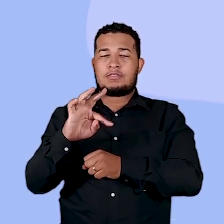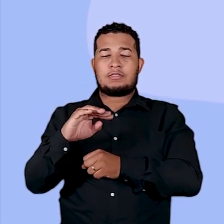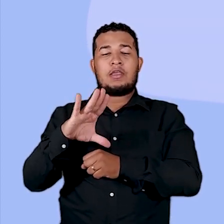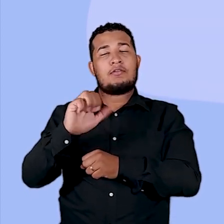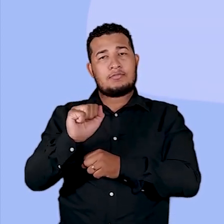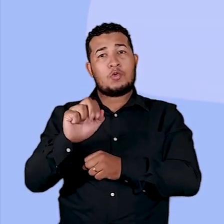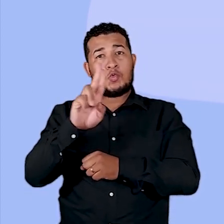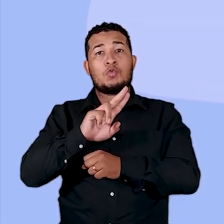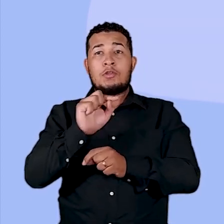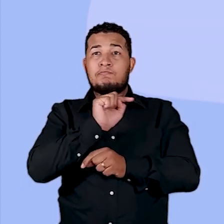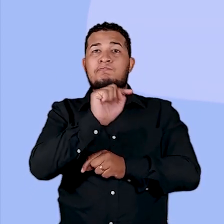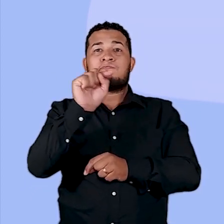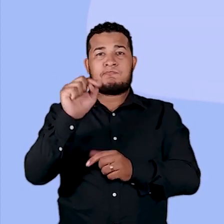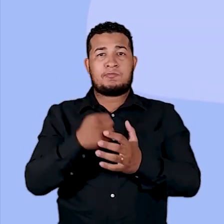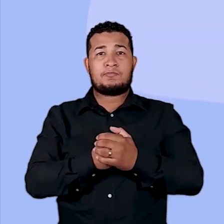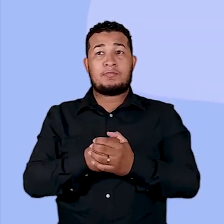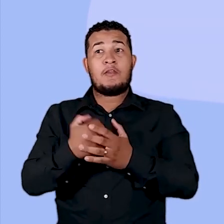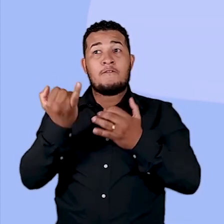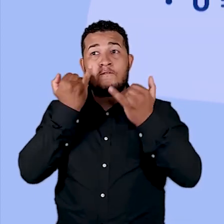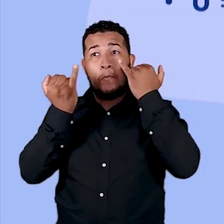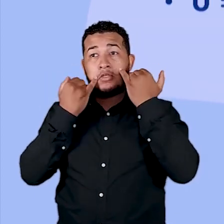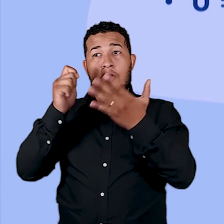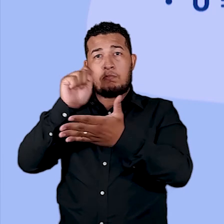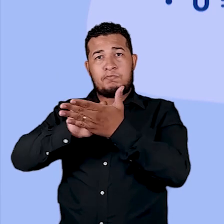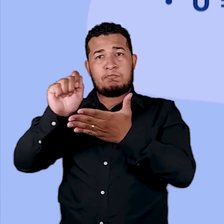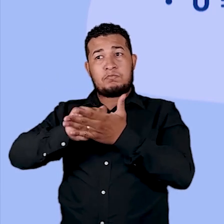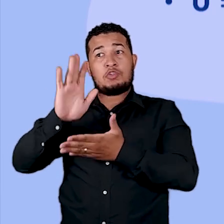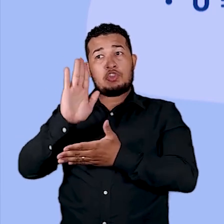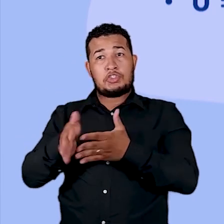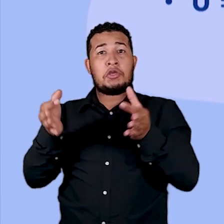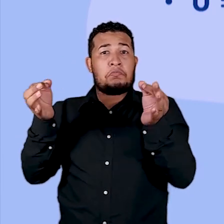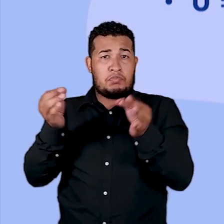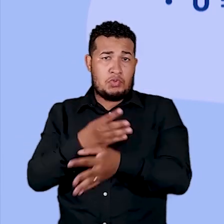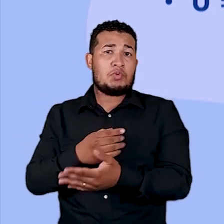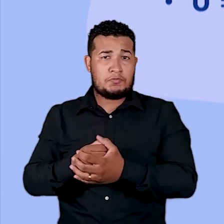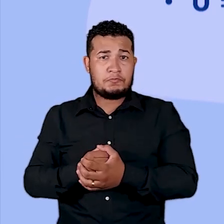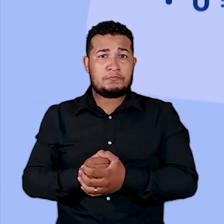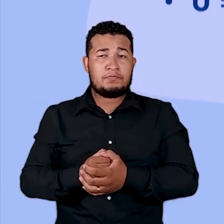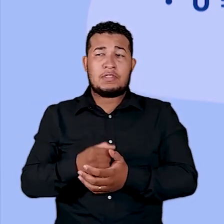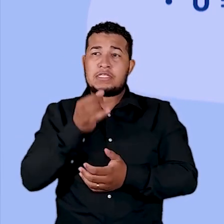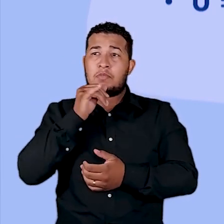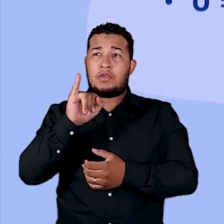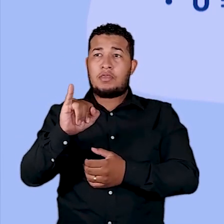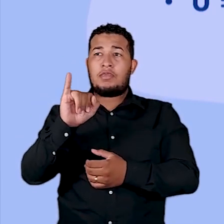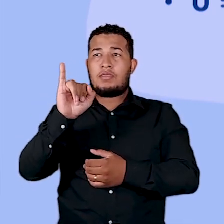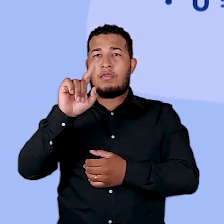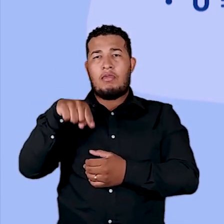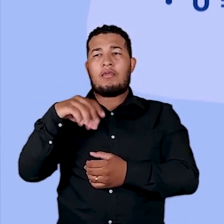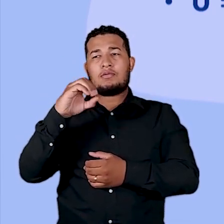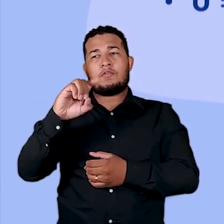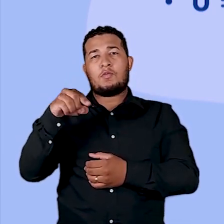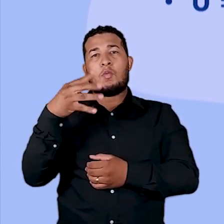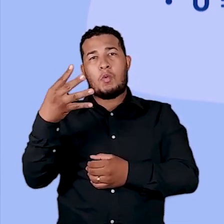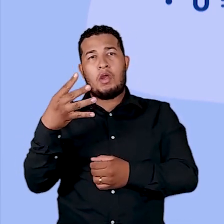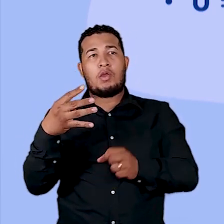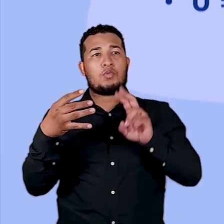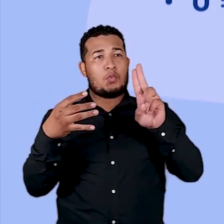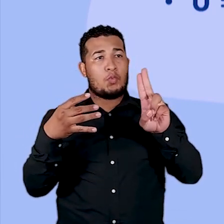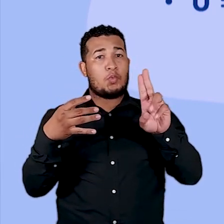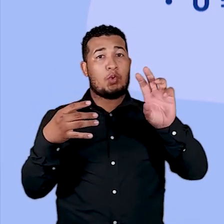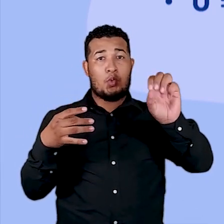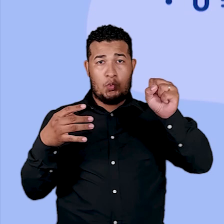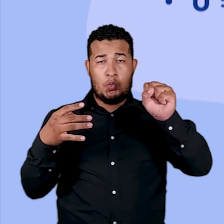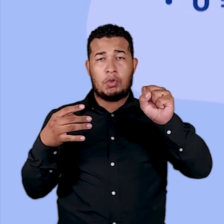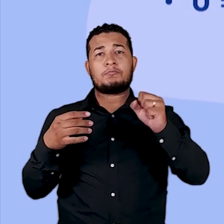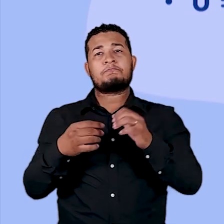esse ponto aí. Então os dados eu já anotei, R é o que eu quero saber, I é igual a 0,4 amperes e U é igual a